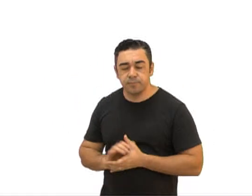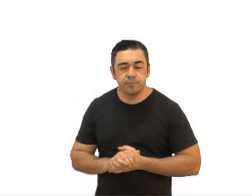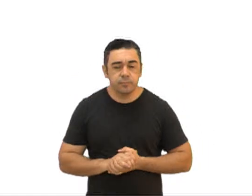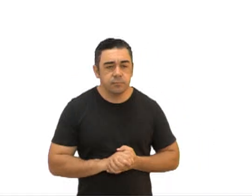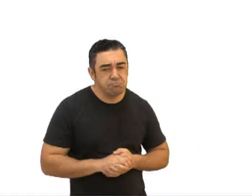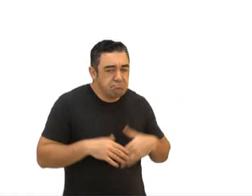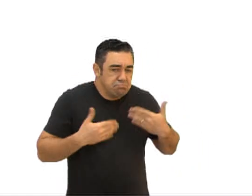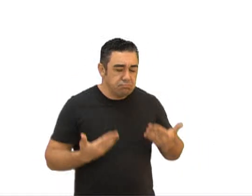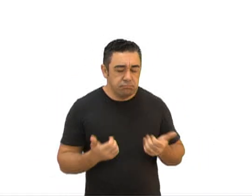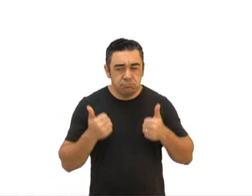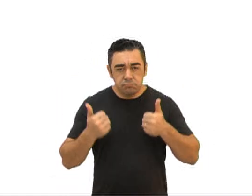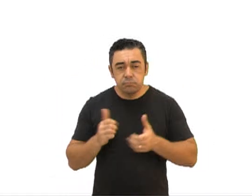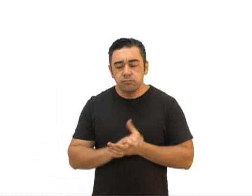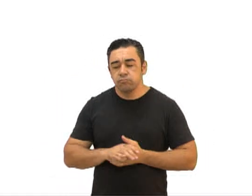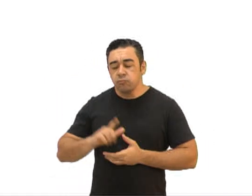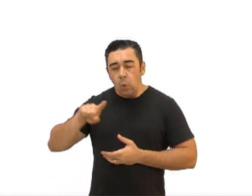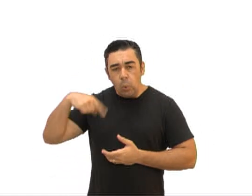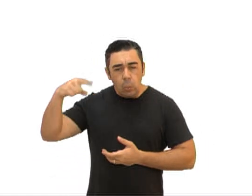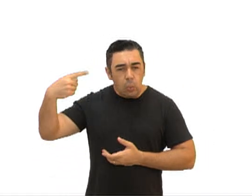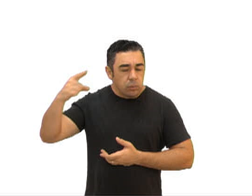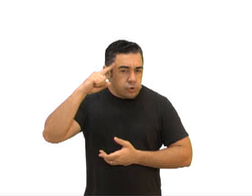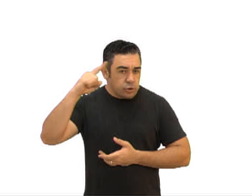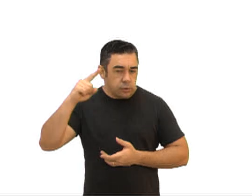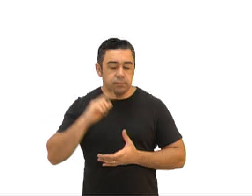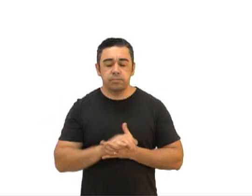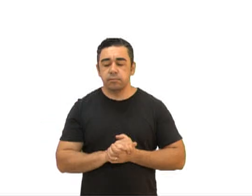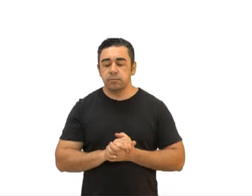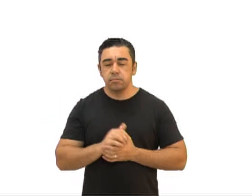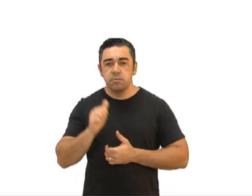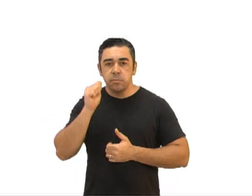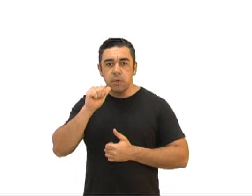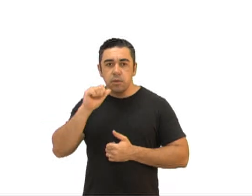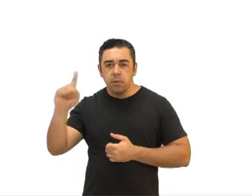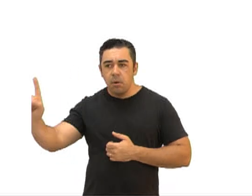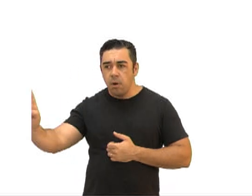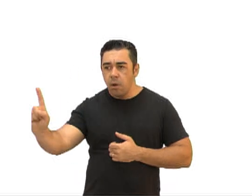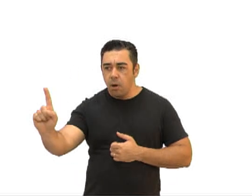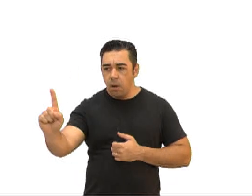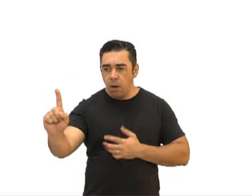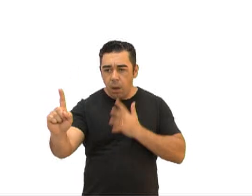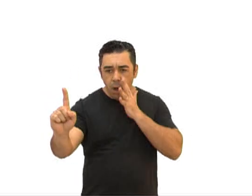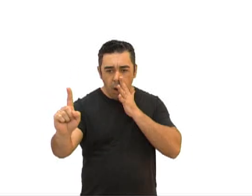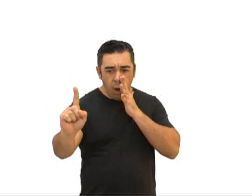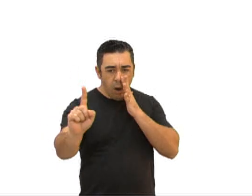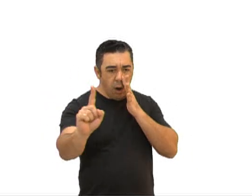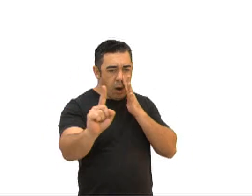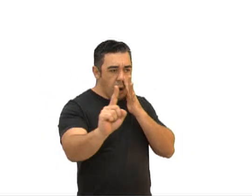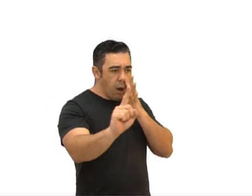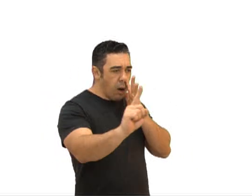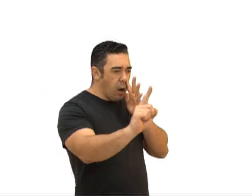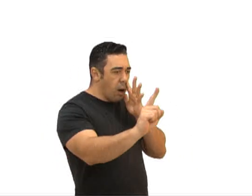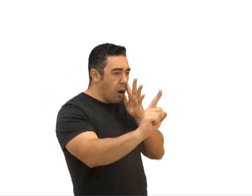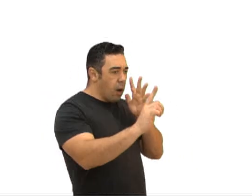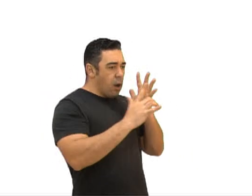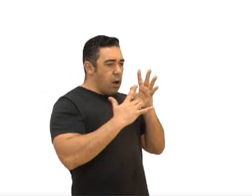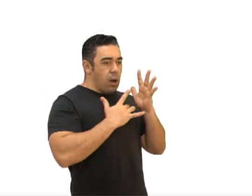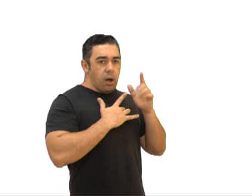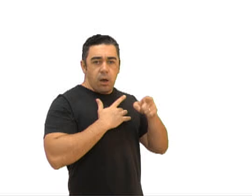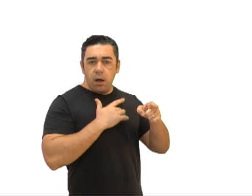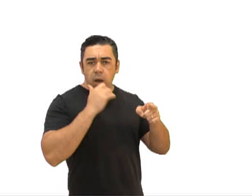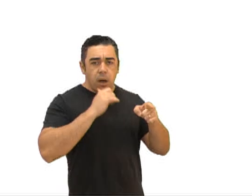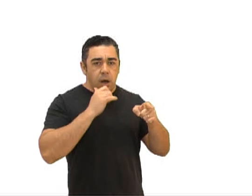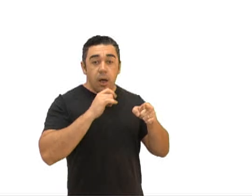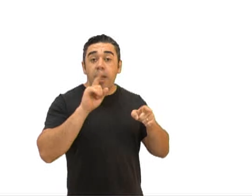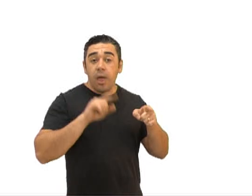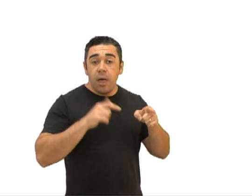filha do sultão e ficou apaixonado. Foi até o palácio e o ministro do sultão disse: a princesa merece